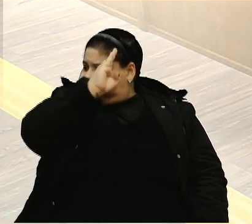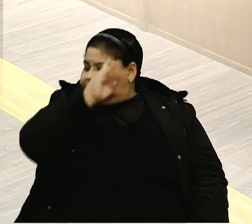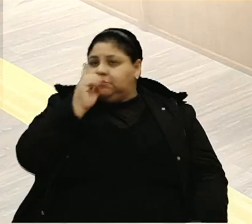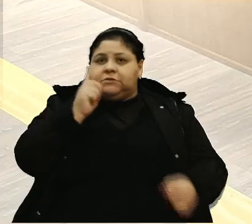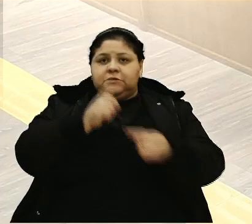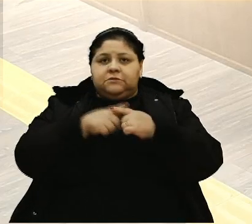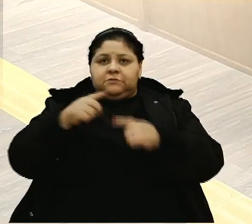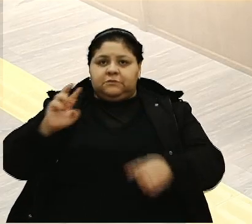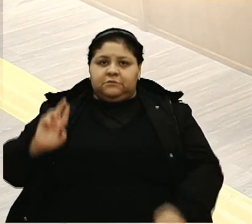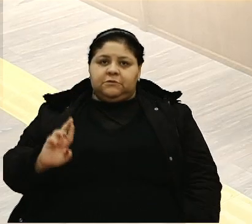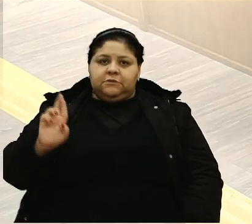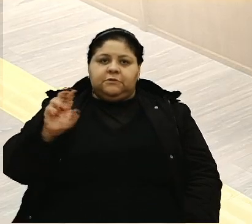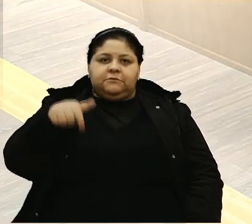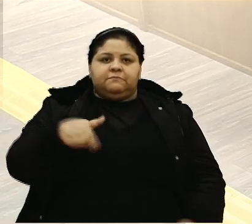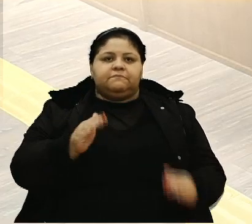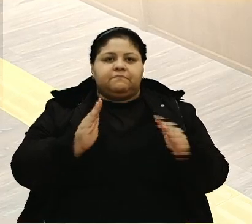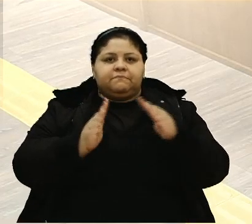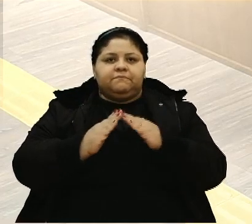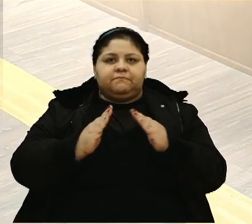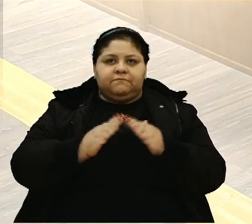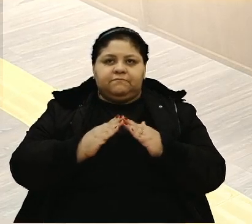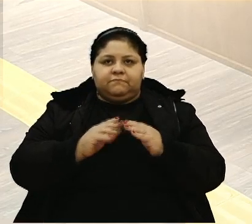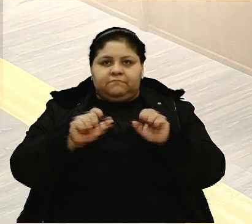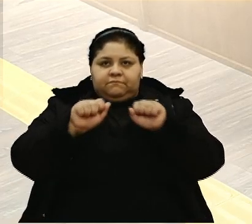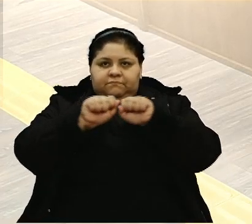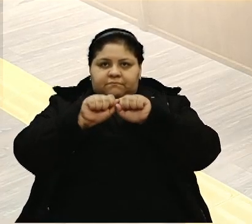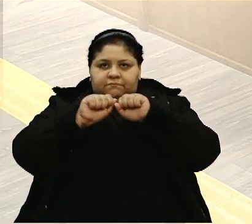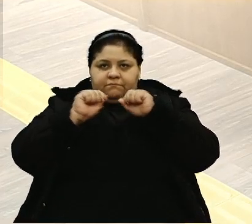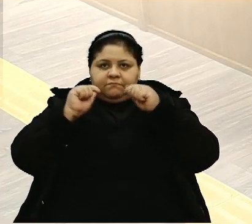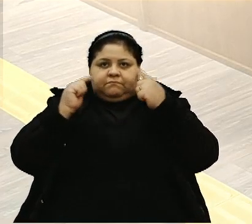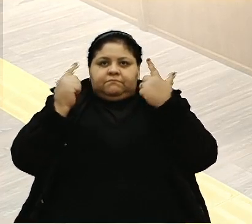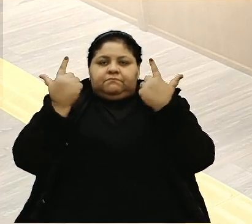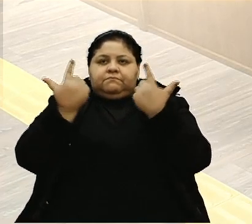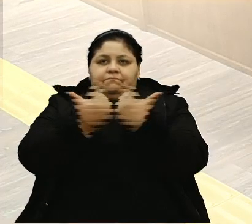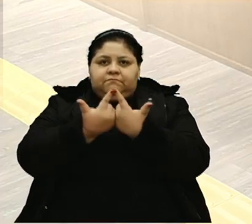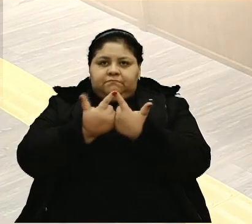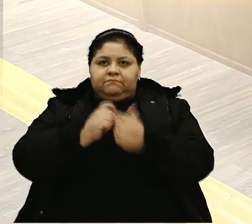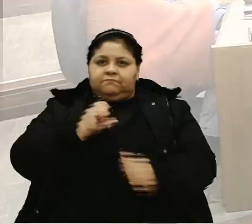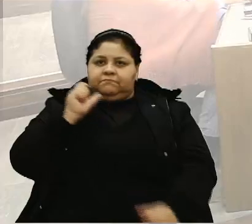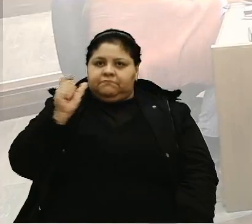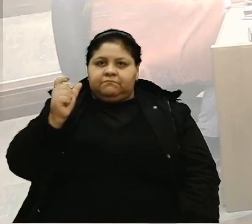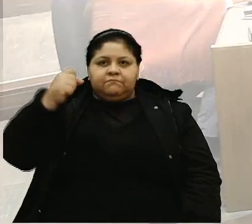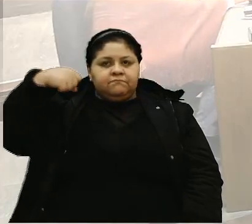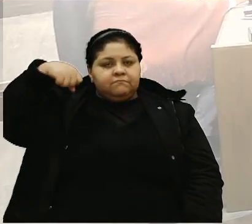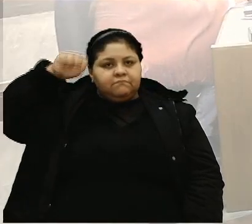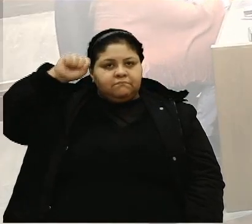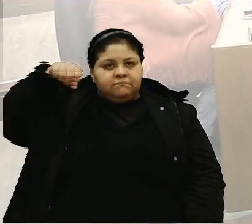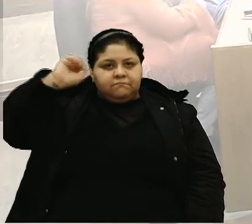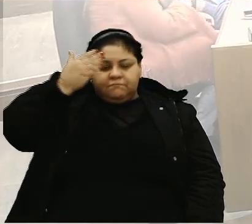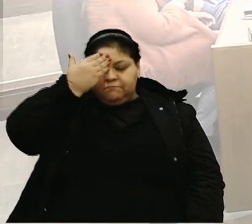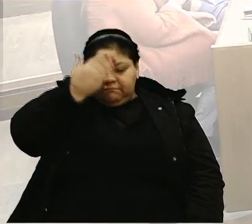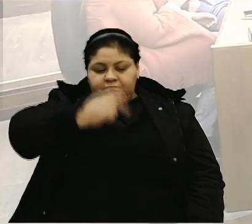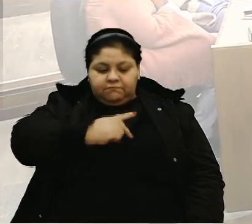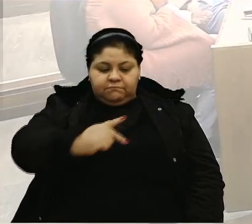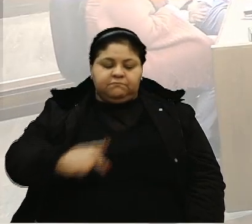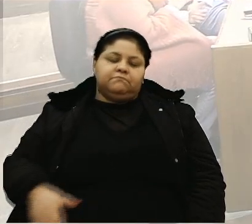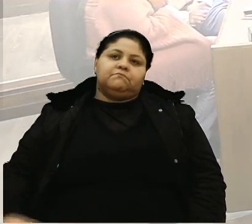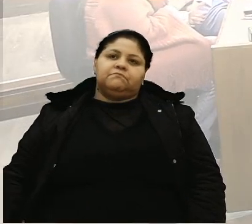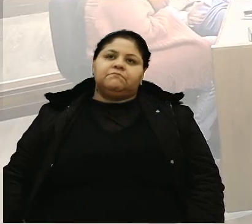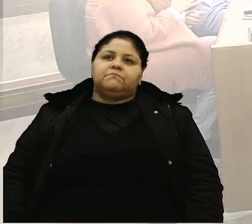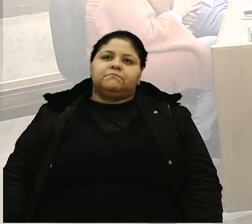estarei em representação desta casa na Assembleia Legislativa. Com a palavra, vereador Clóvis Xuxa. Obrigado, presidente.